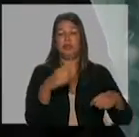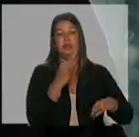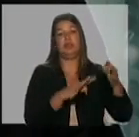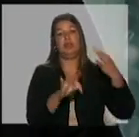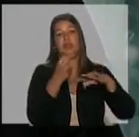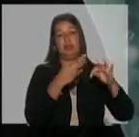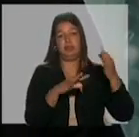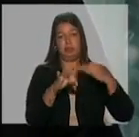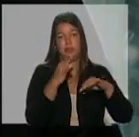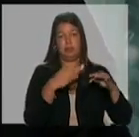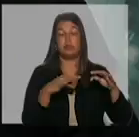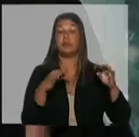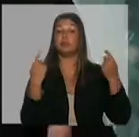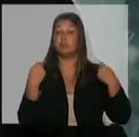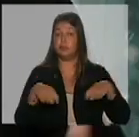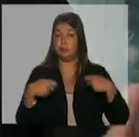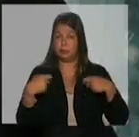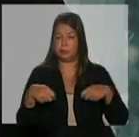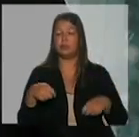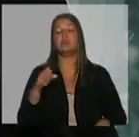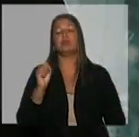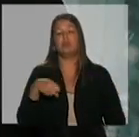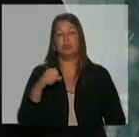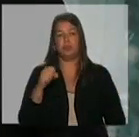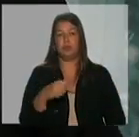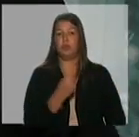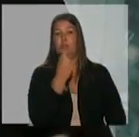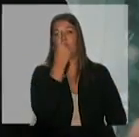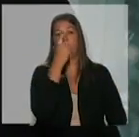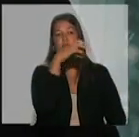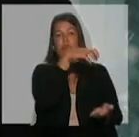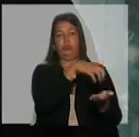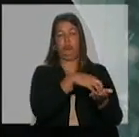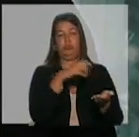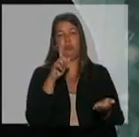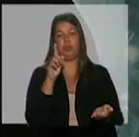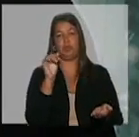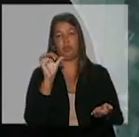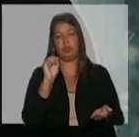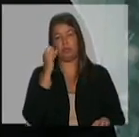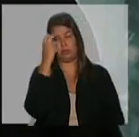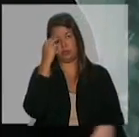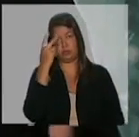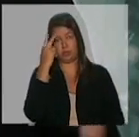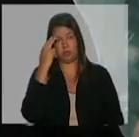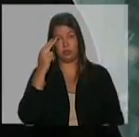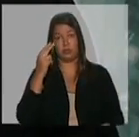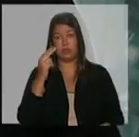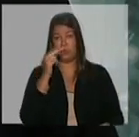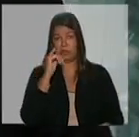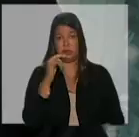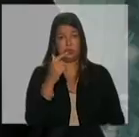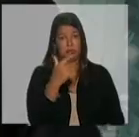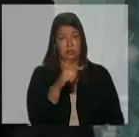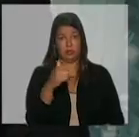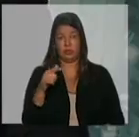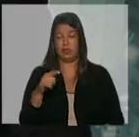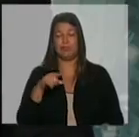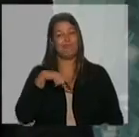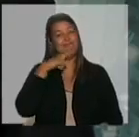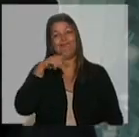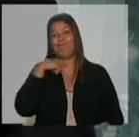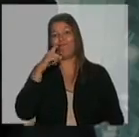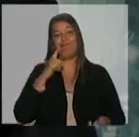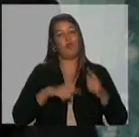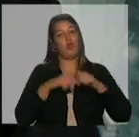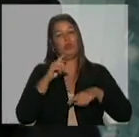ser tratado, né? Então, há a necessidade, sim, de uma unidade de processamento de gás natural. Porque se eu não tiver ela, eu inviabilizo, inclusive, a